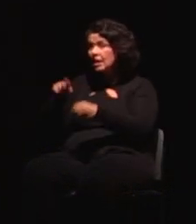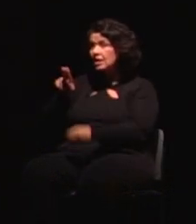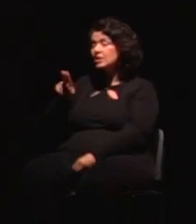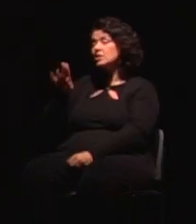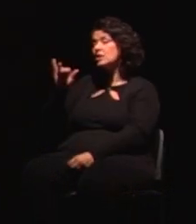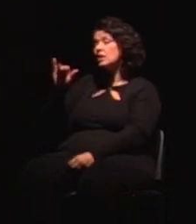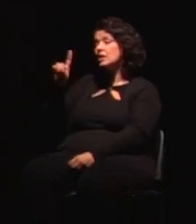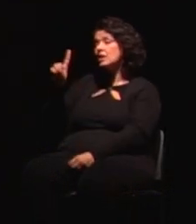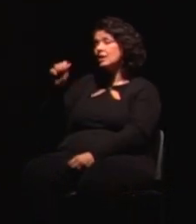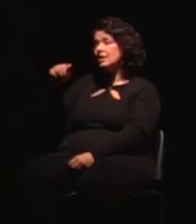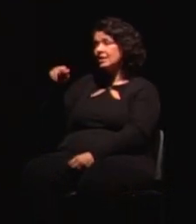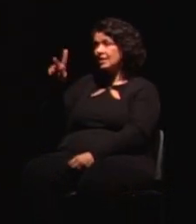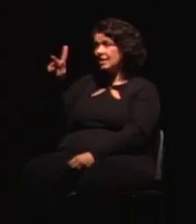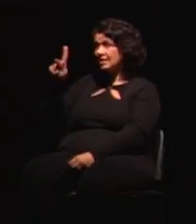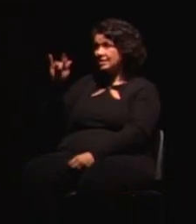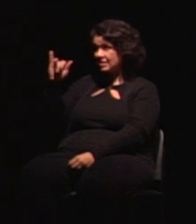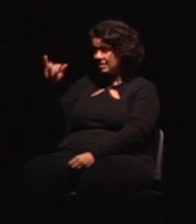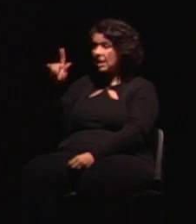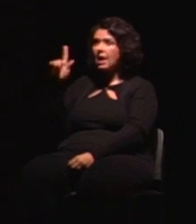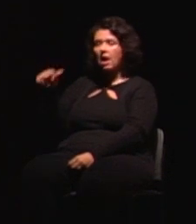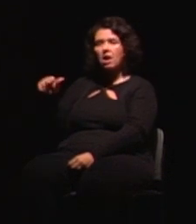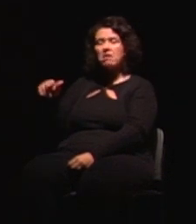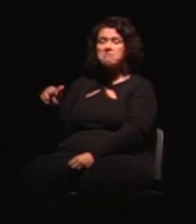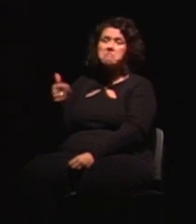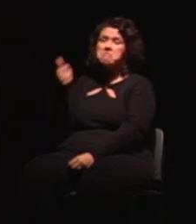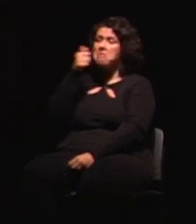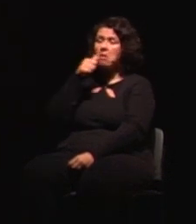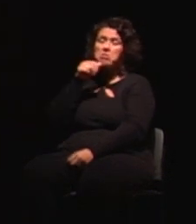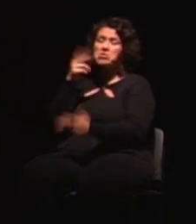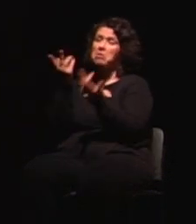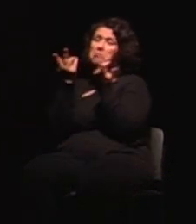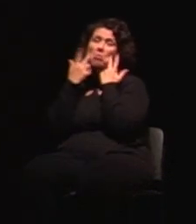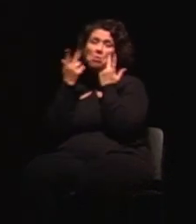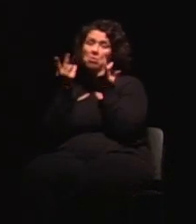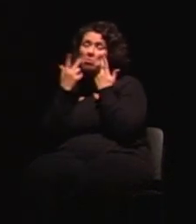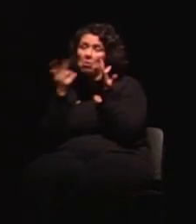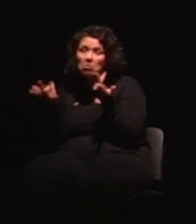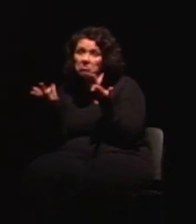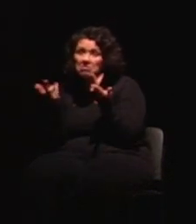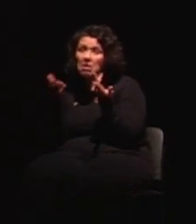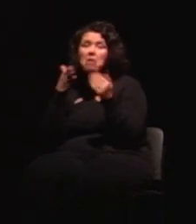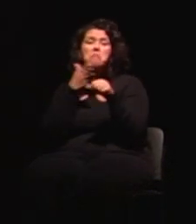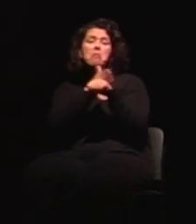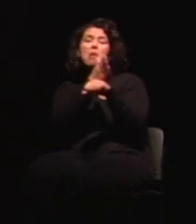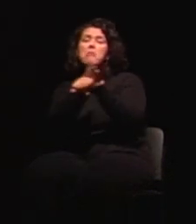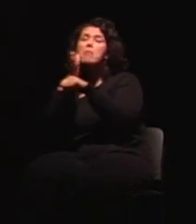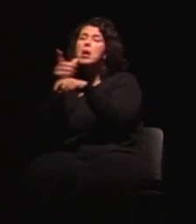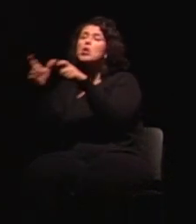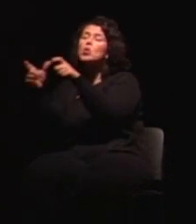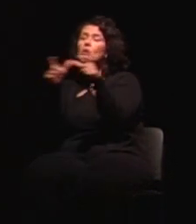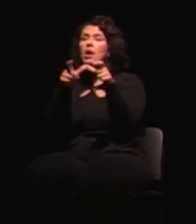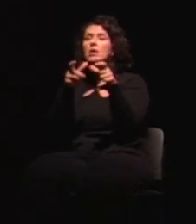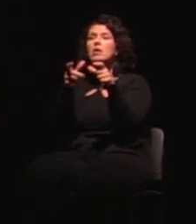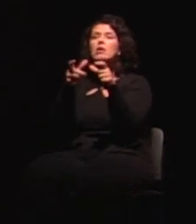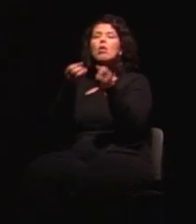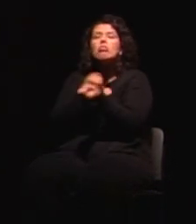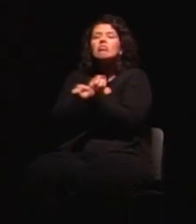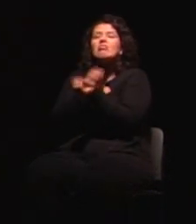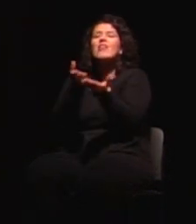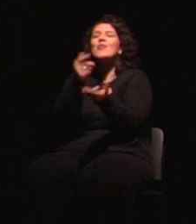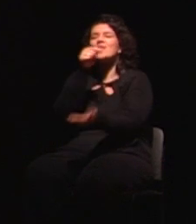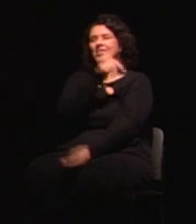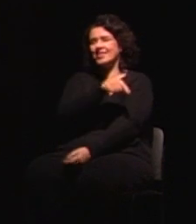uma mulher que estava bem em todos os lugares, nos deixou isso como herança do período que